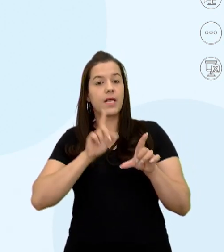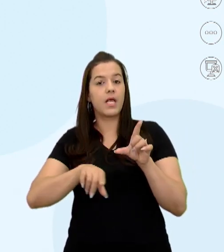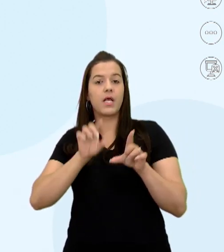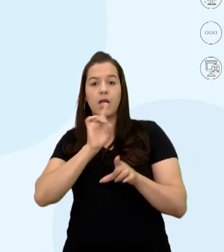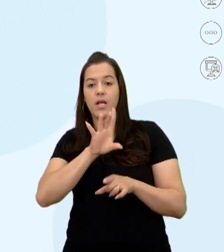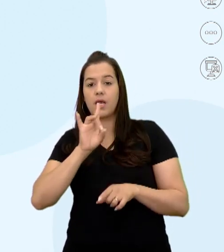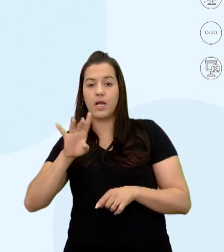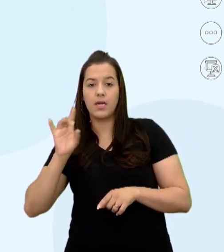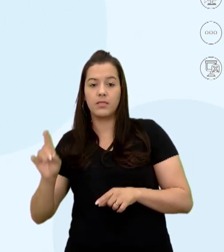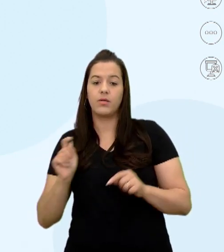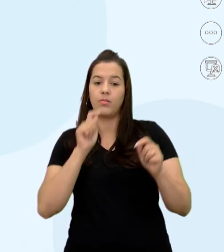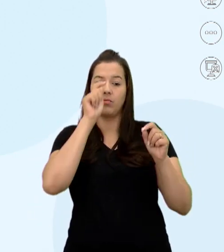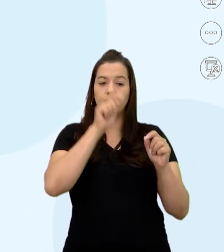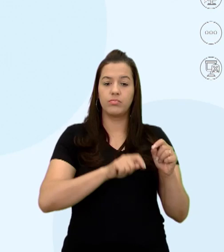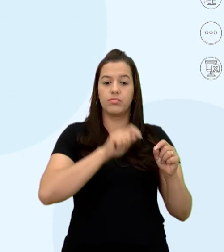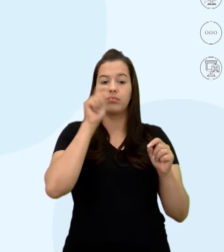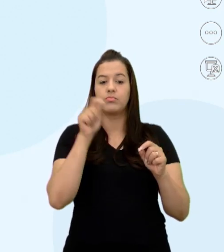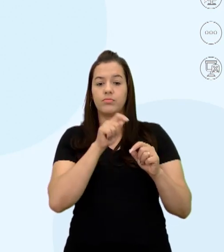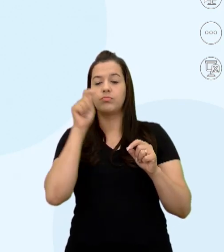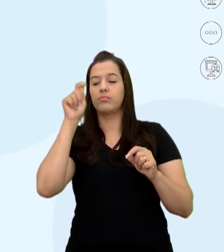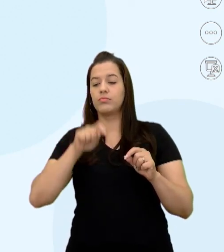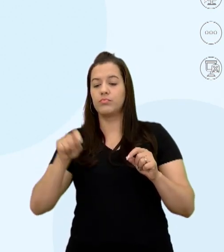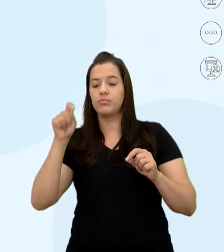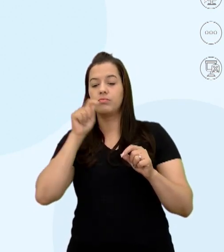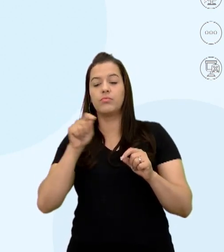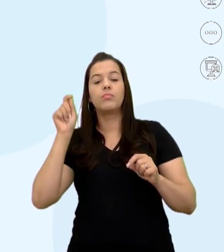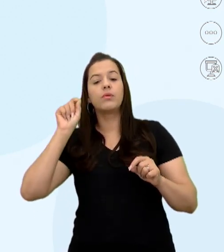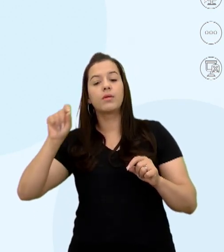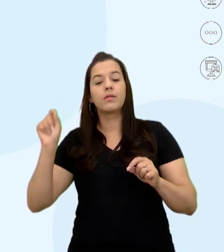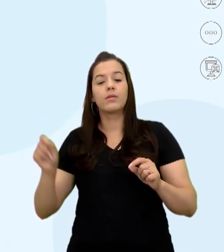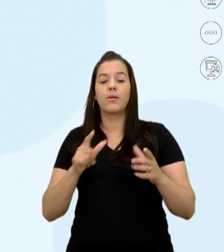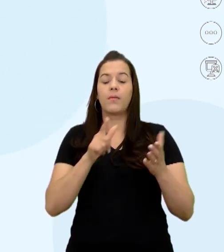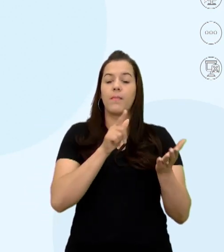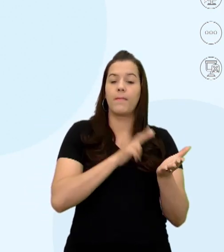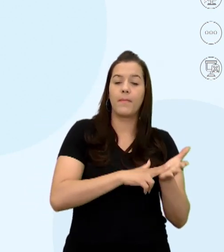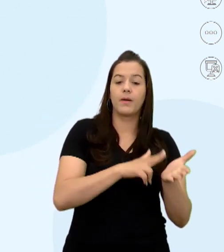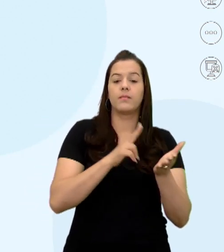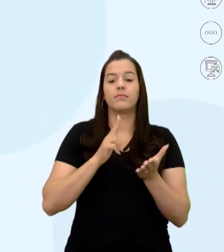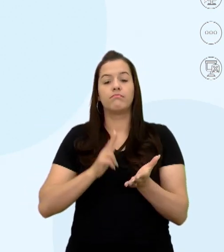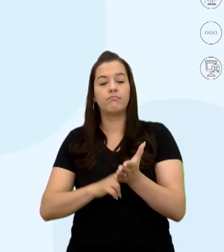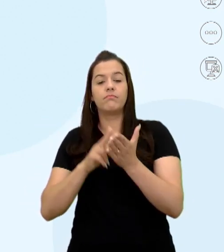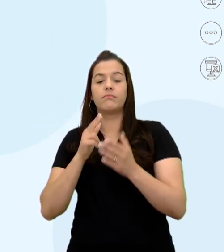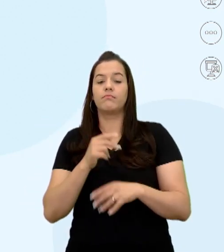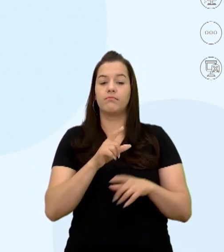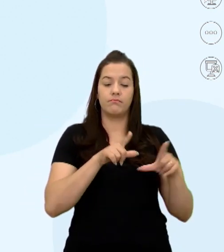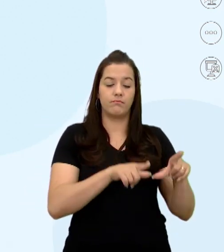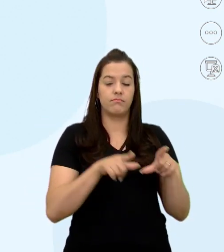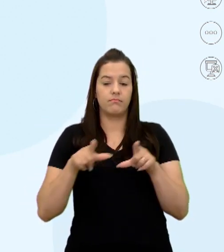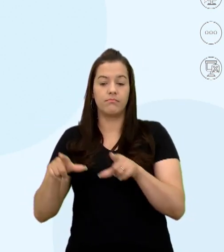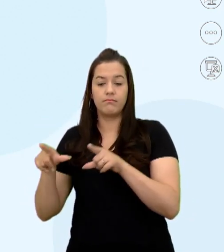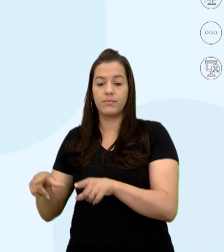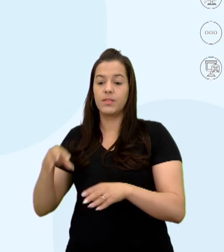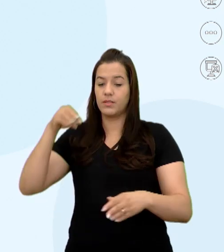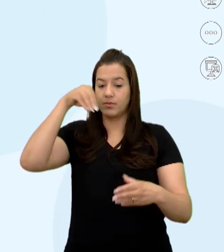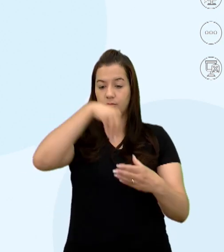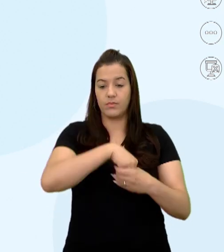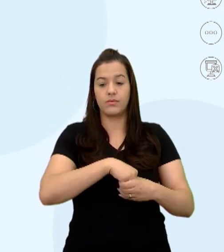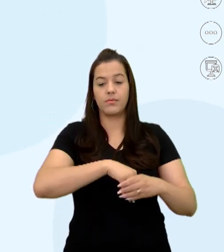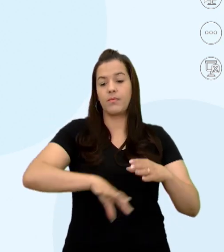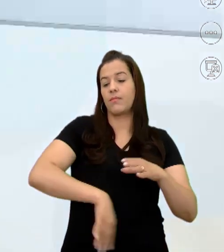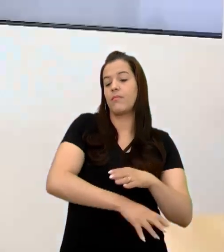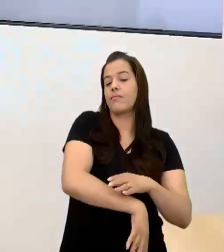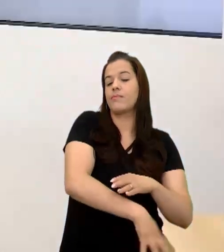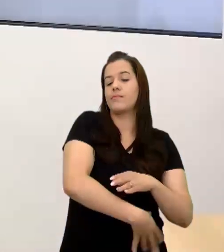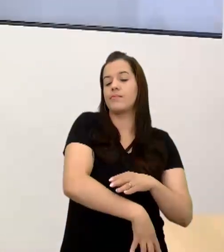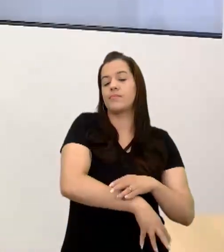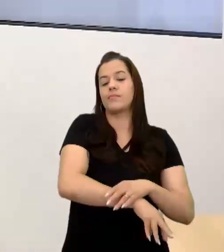palavra Pernambuco aí, ó, num cartãozinho. Um cartão para o P, um cartão para o E, um para o R, e colocasse dentro de uma sacolinha preta e